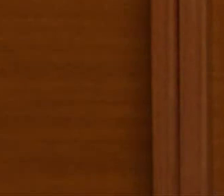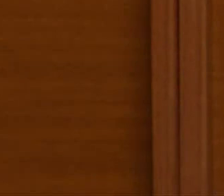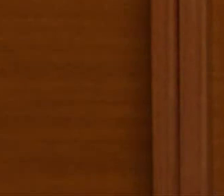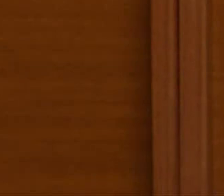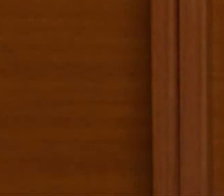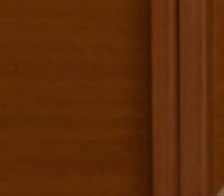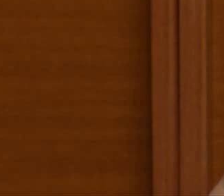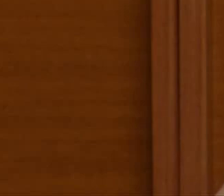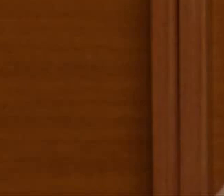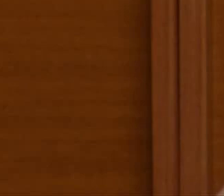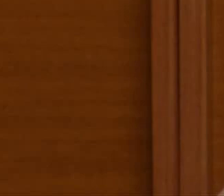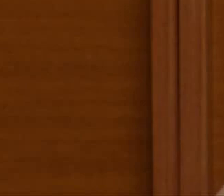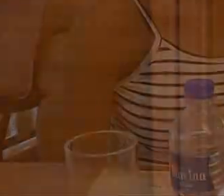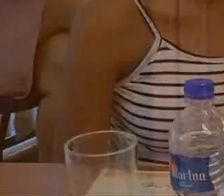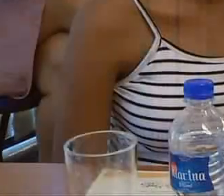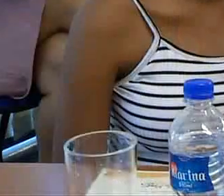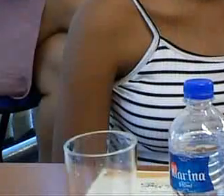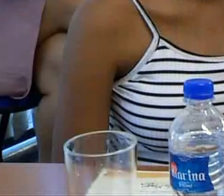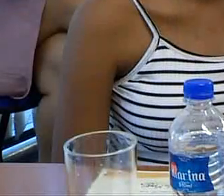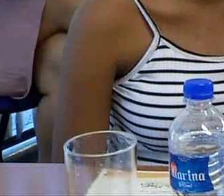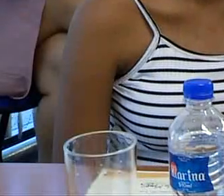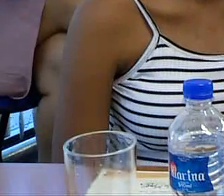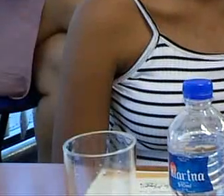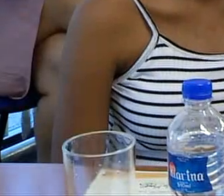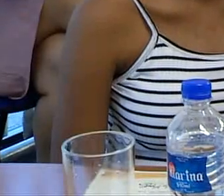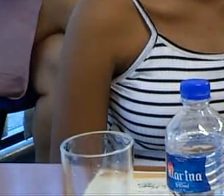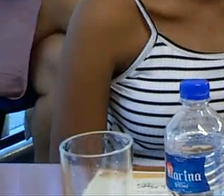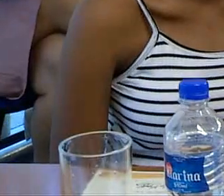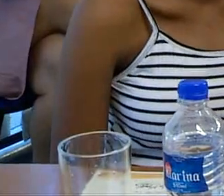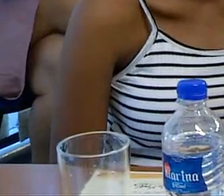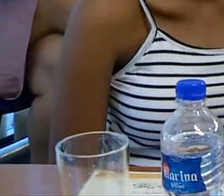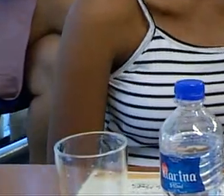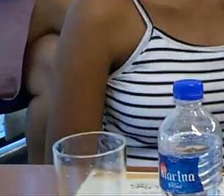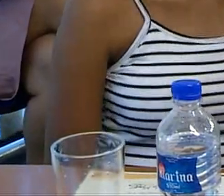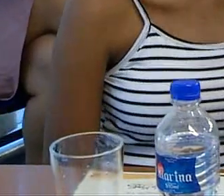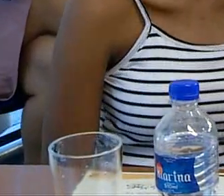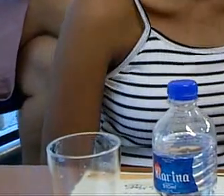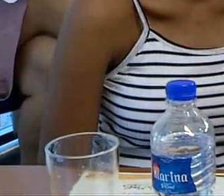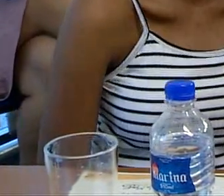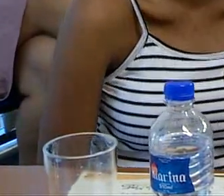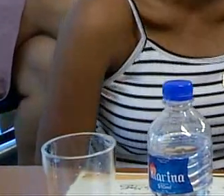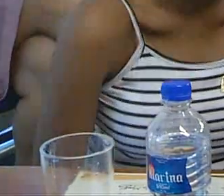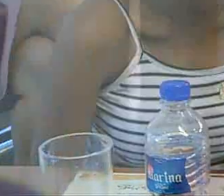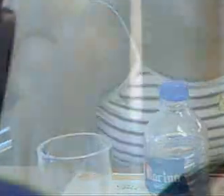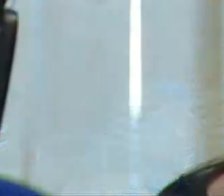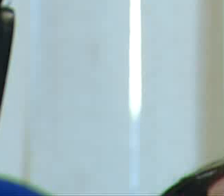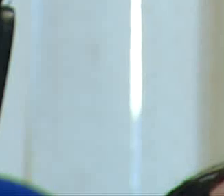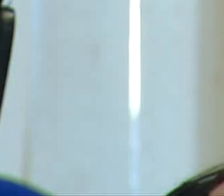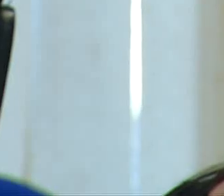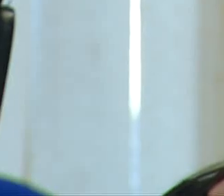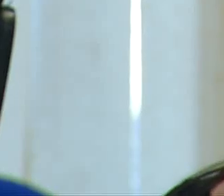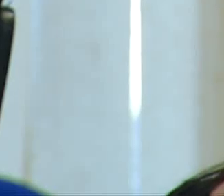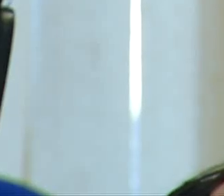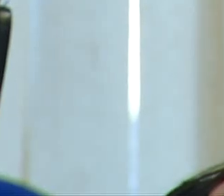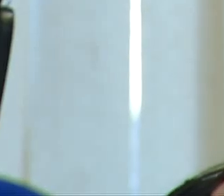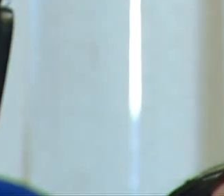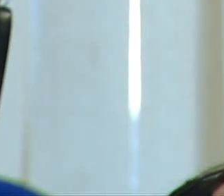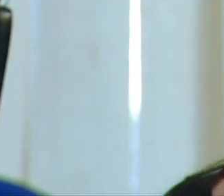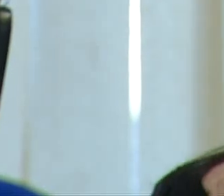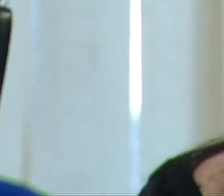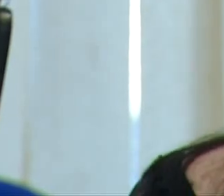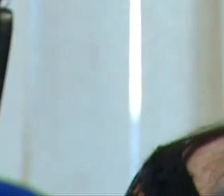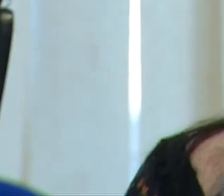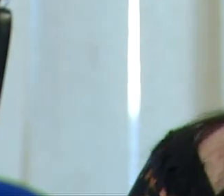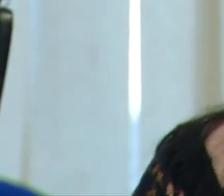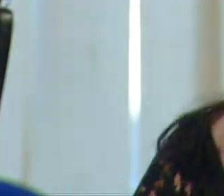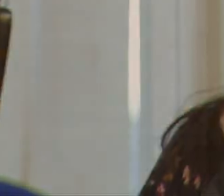beija-flor, lembranças de um antigo amor. O dia amanheceu tão